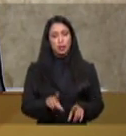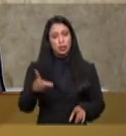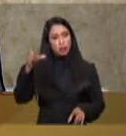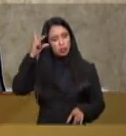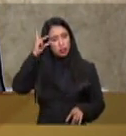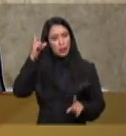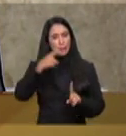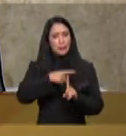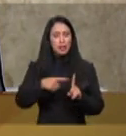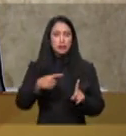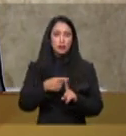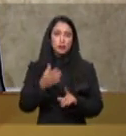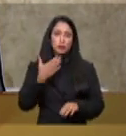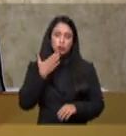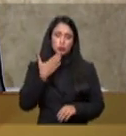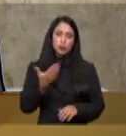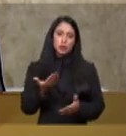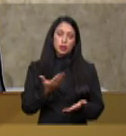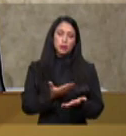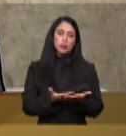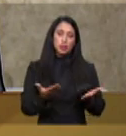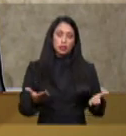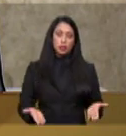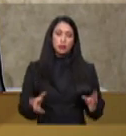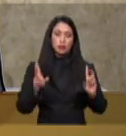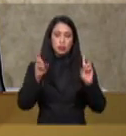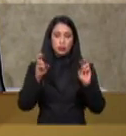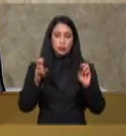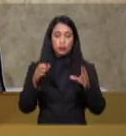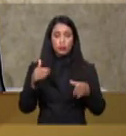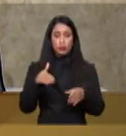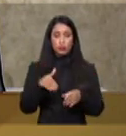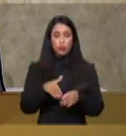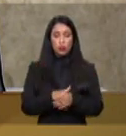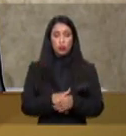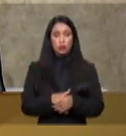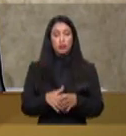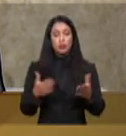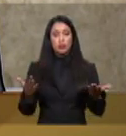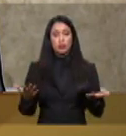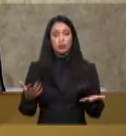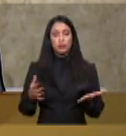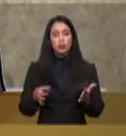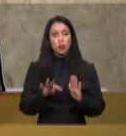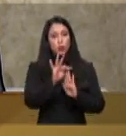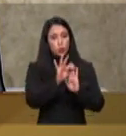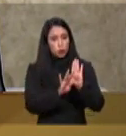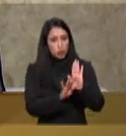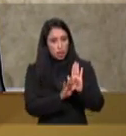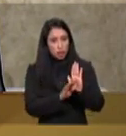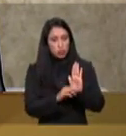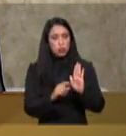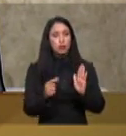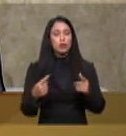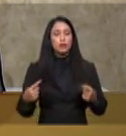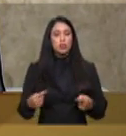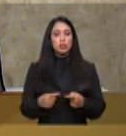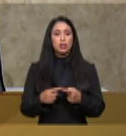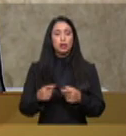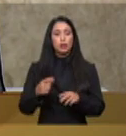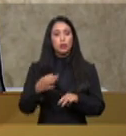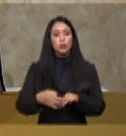parcialmente procedente o pedido também nos termos do seu voto. Redigirá o acórdão o ministro Nunes